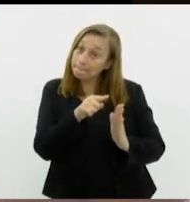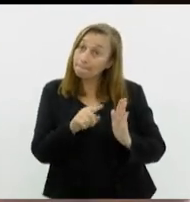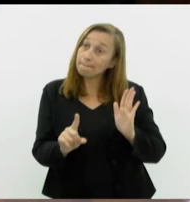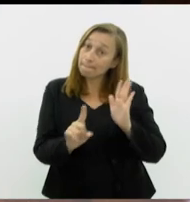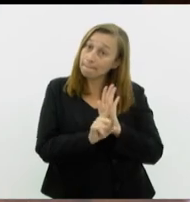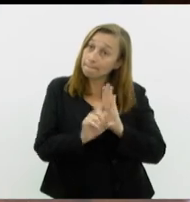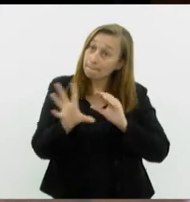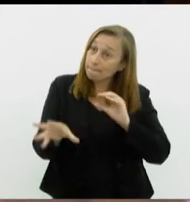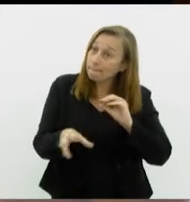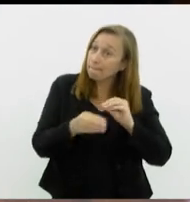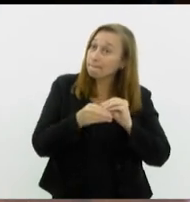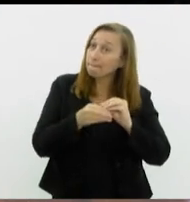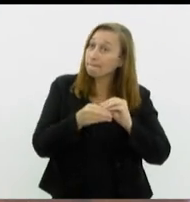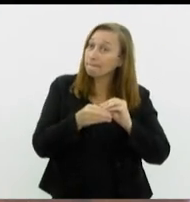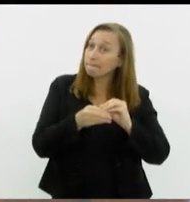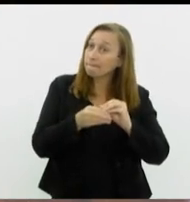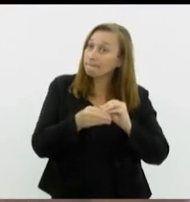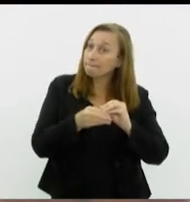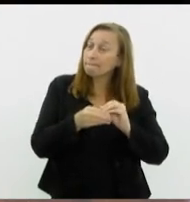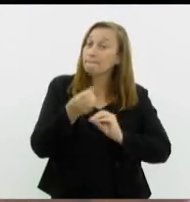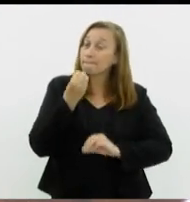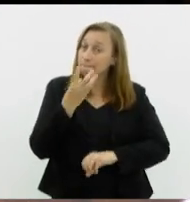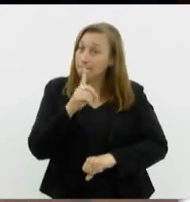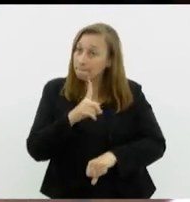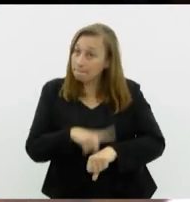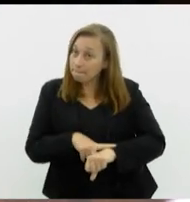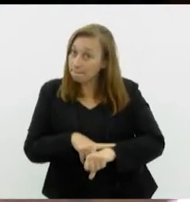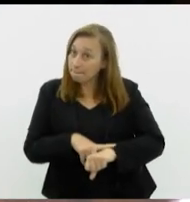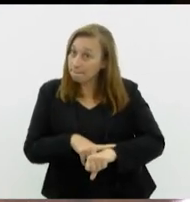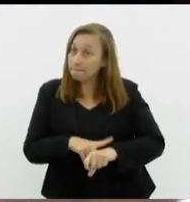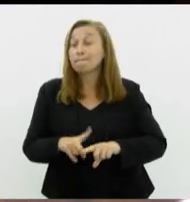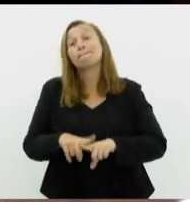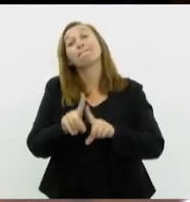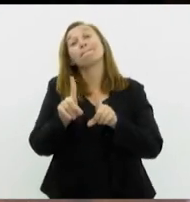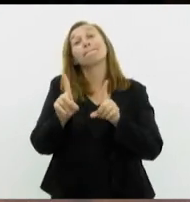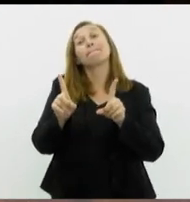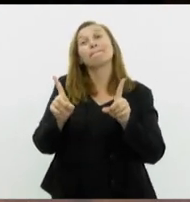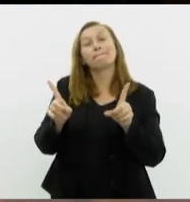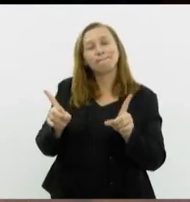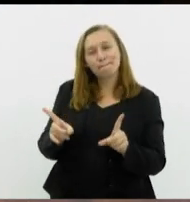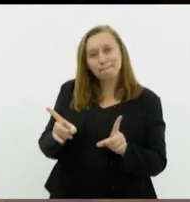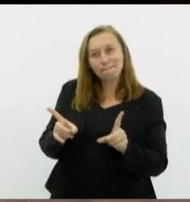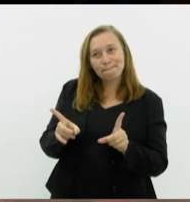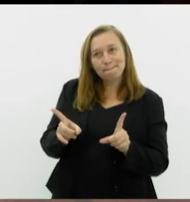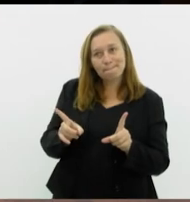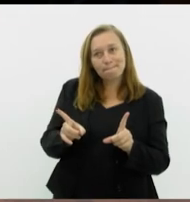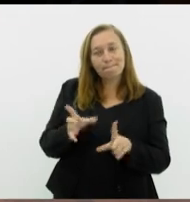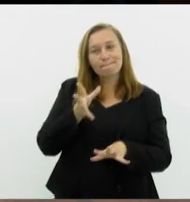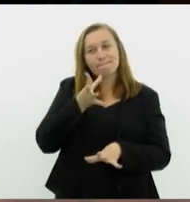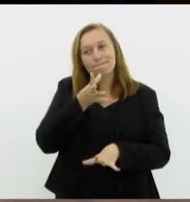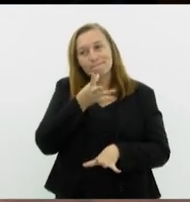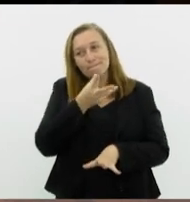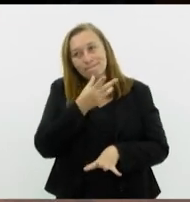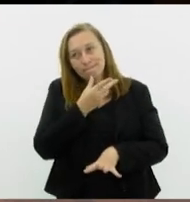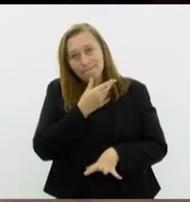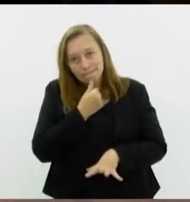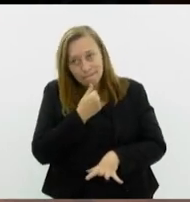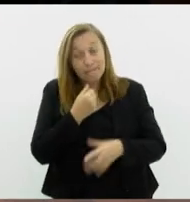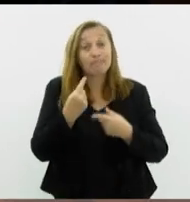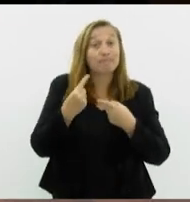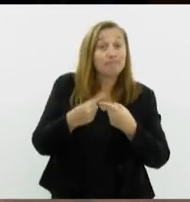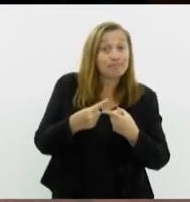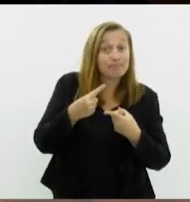complementar chega em boa hora, mas eis que tardia,